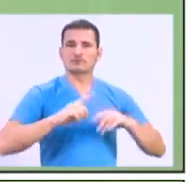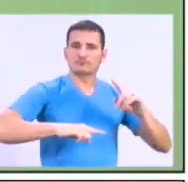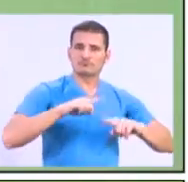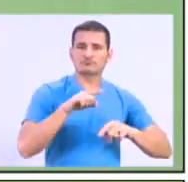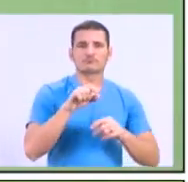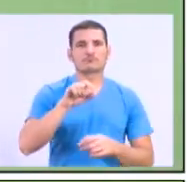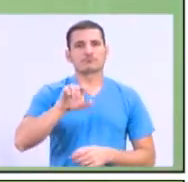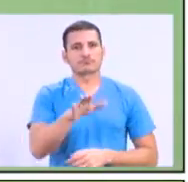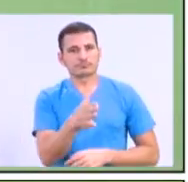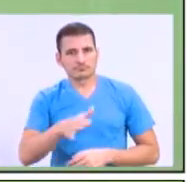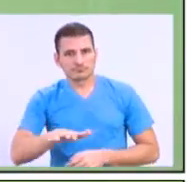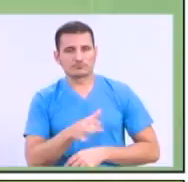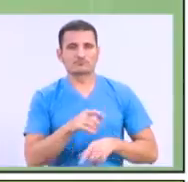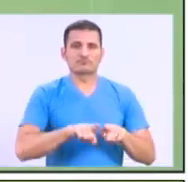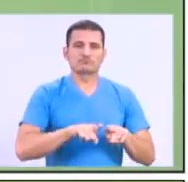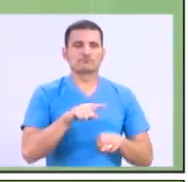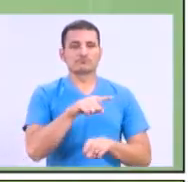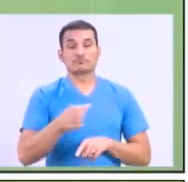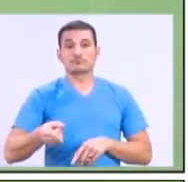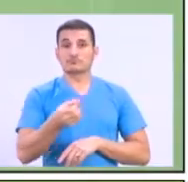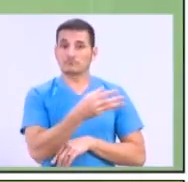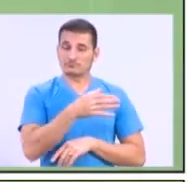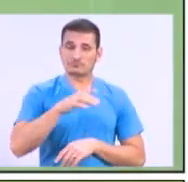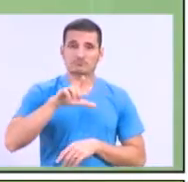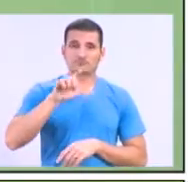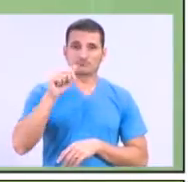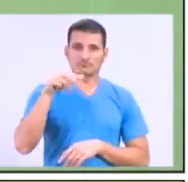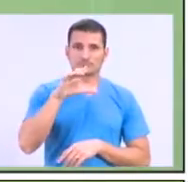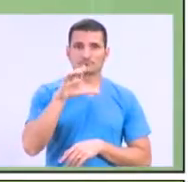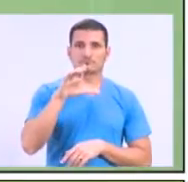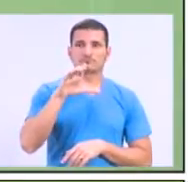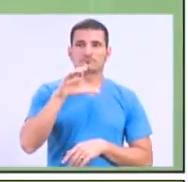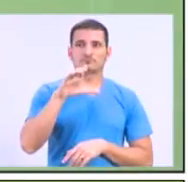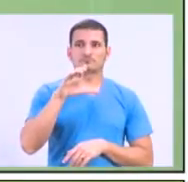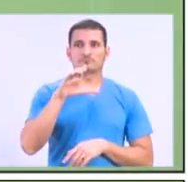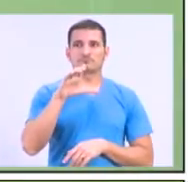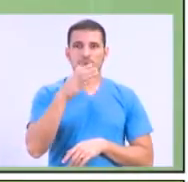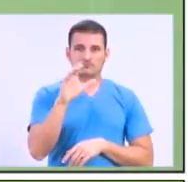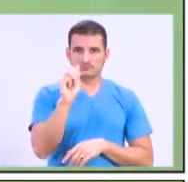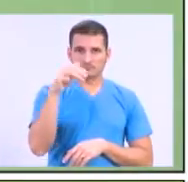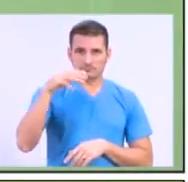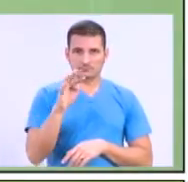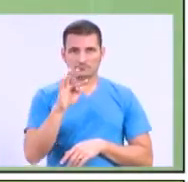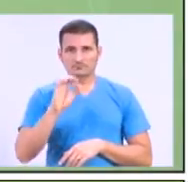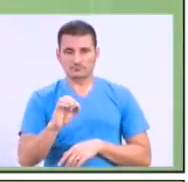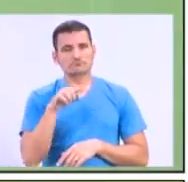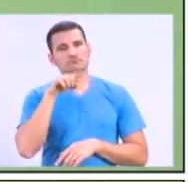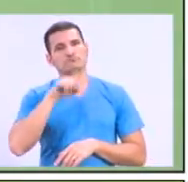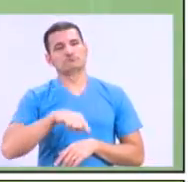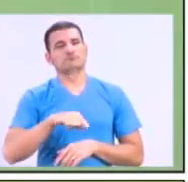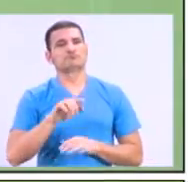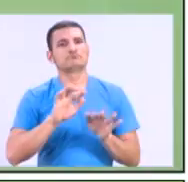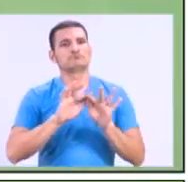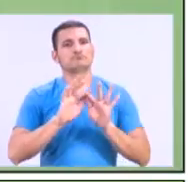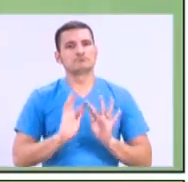né? E nos lançamentos. Isso aqui, basicamente, pessoal, isso aqui é